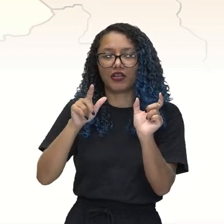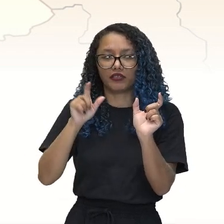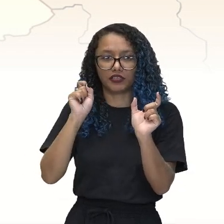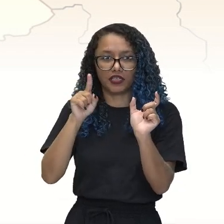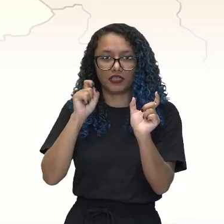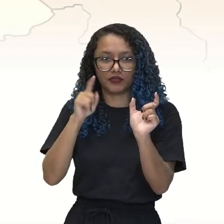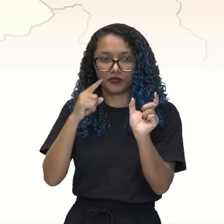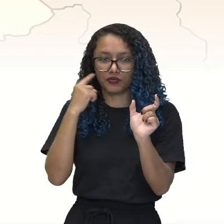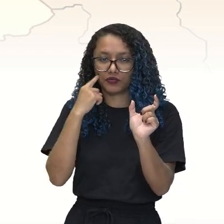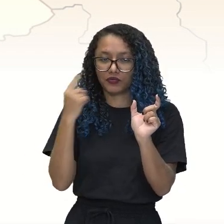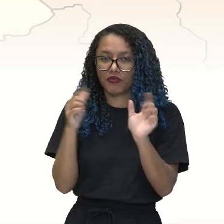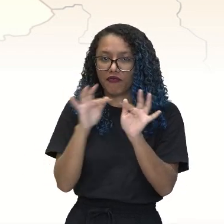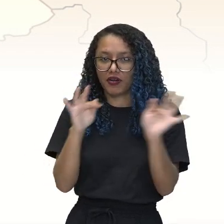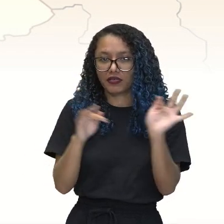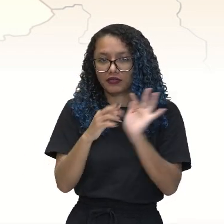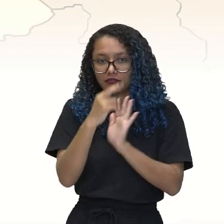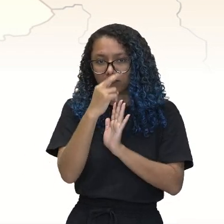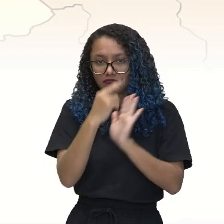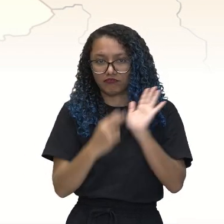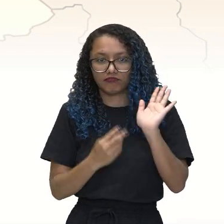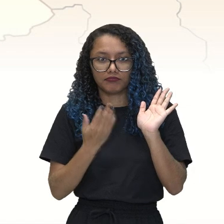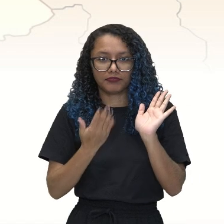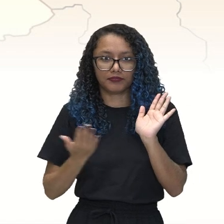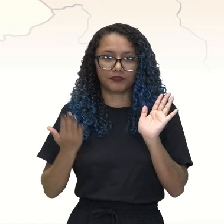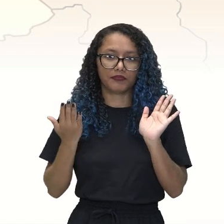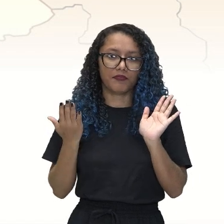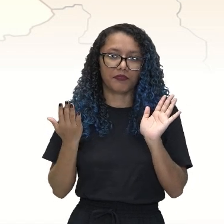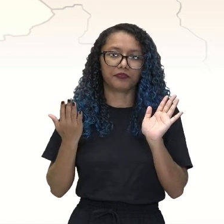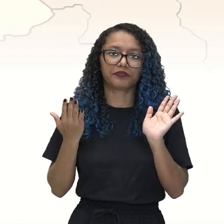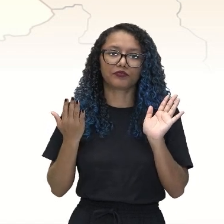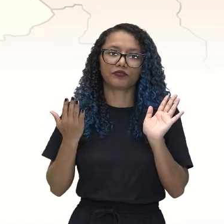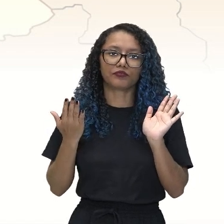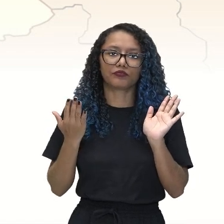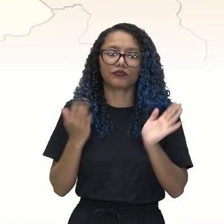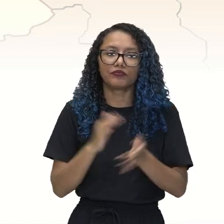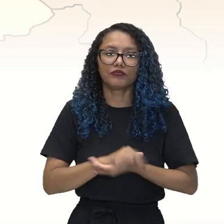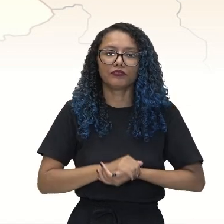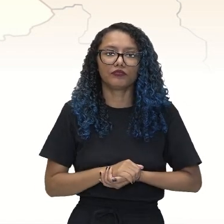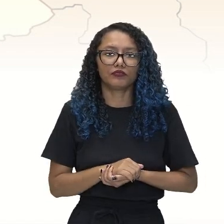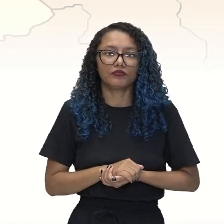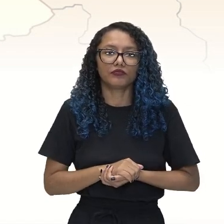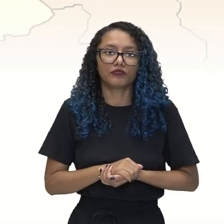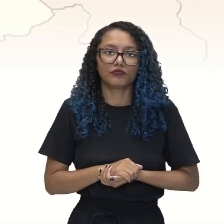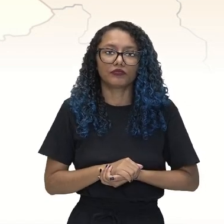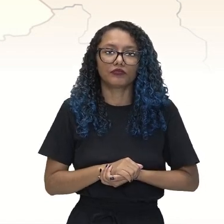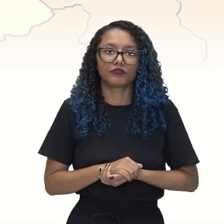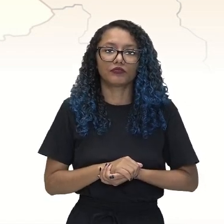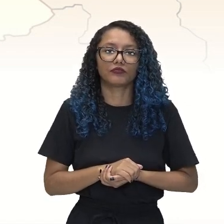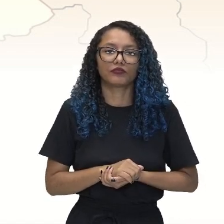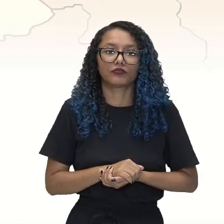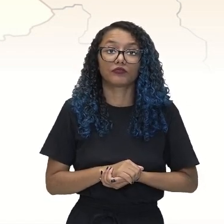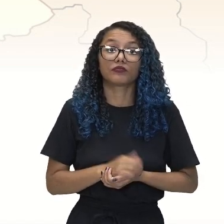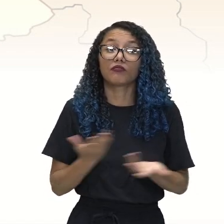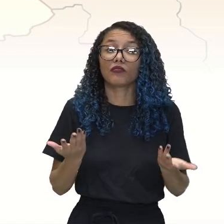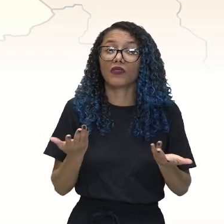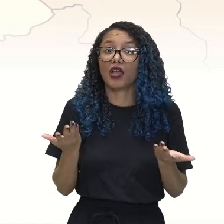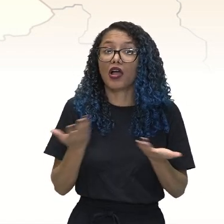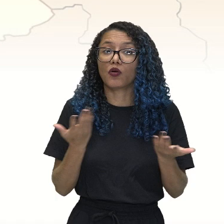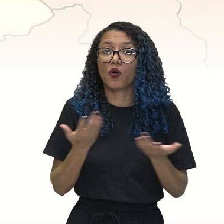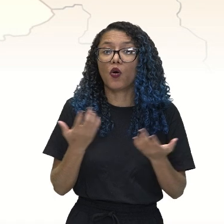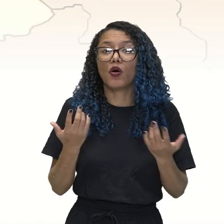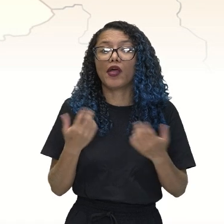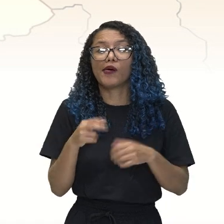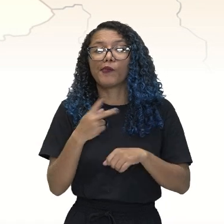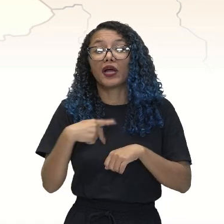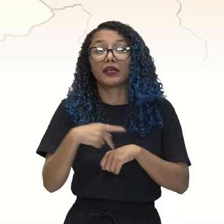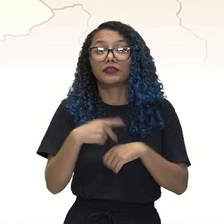23 estados que for República bolivariana de Venezuela Opa estamos falando aqui da Venezuela